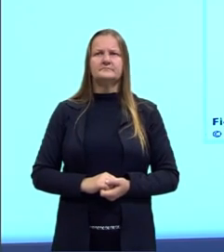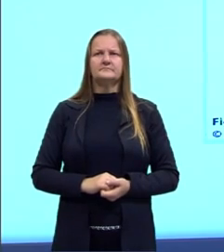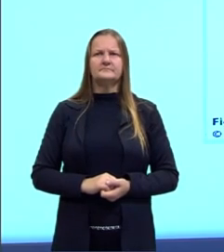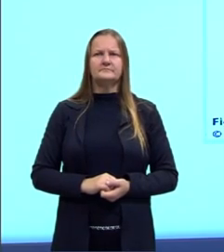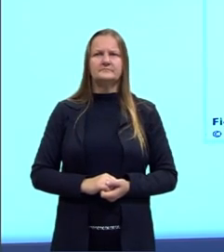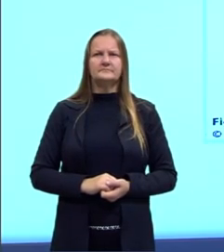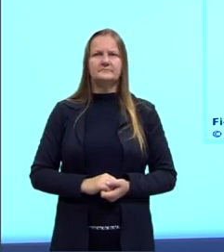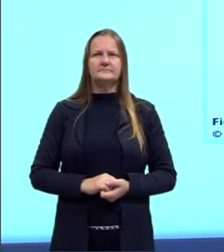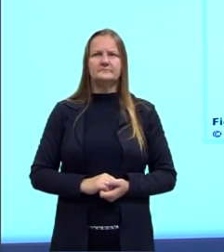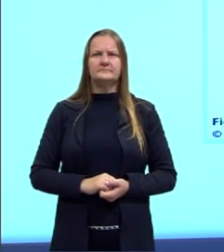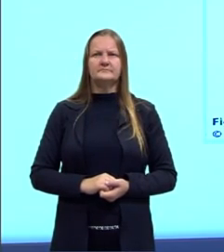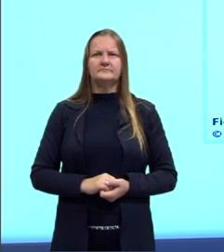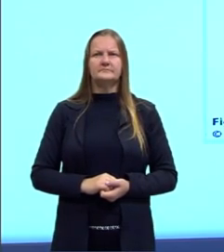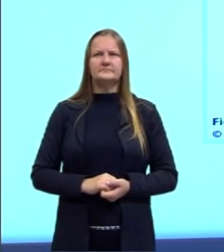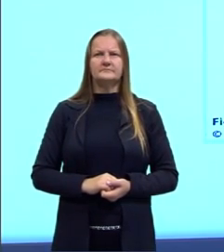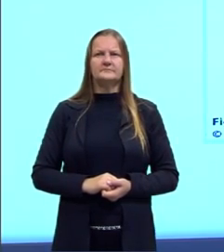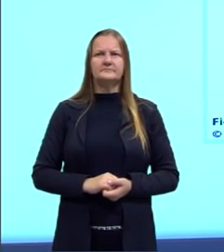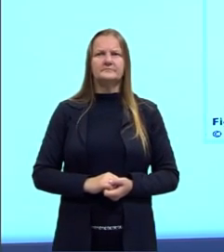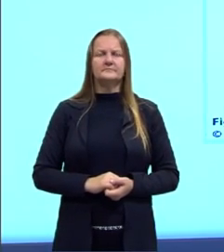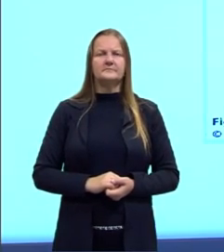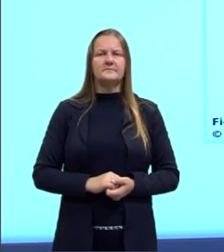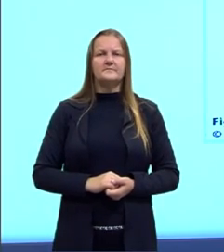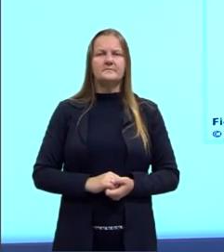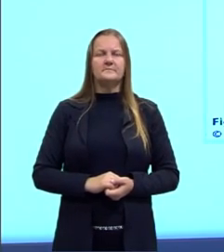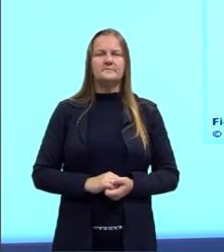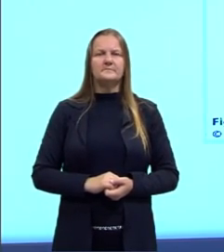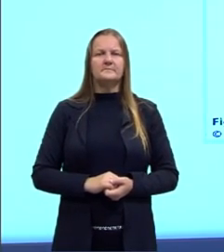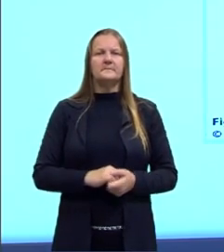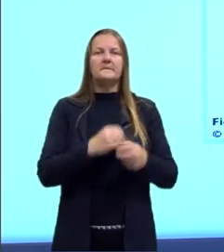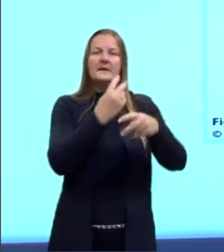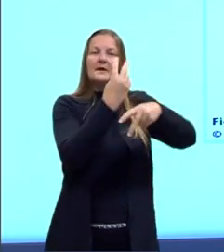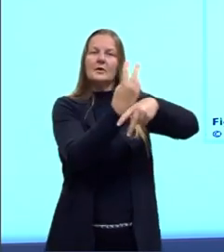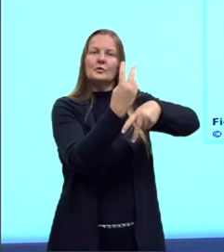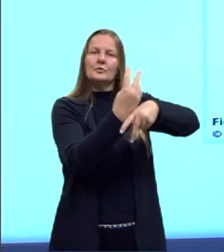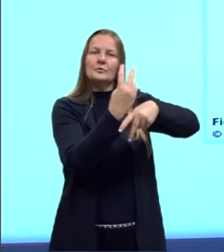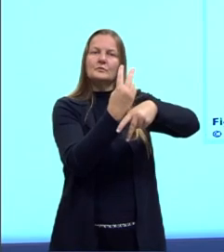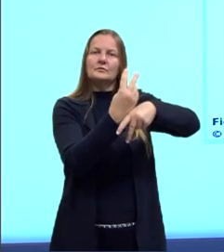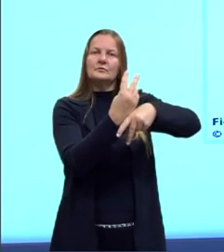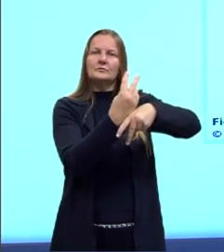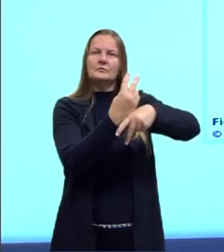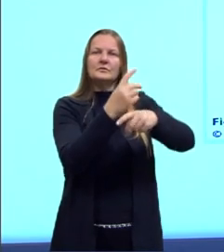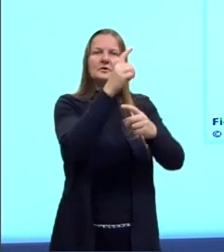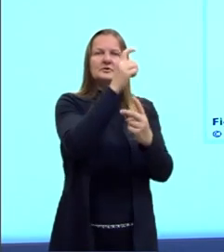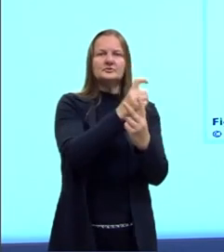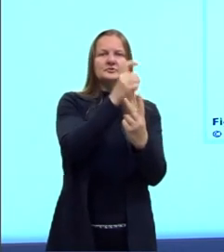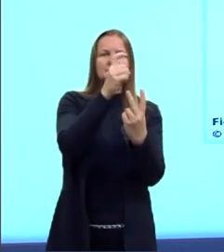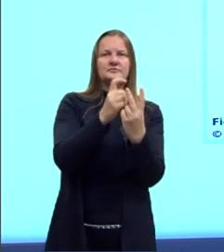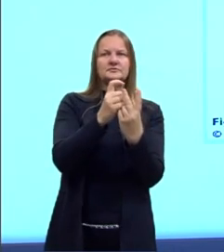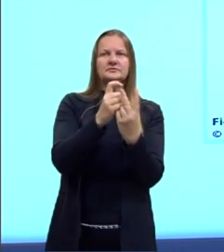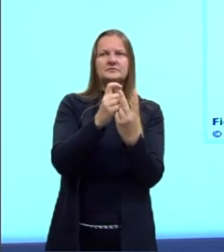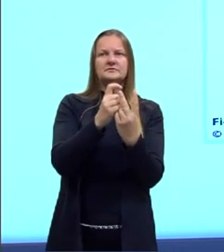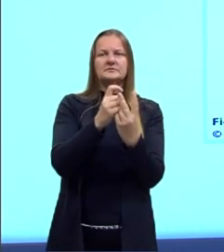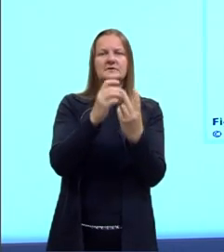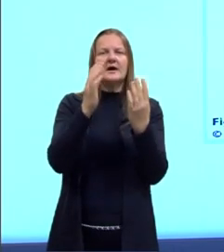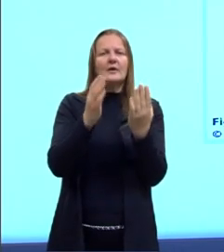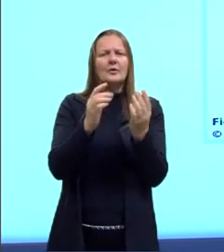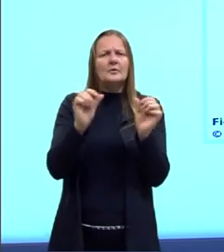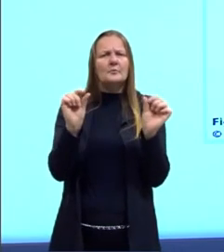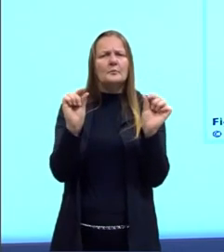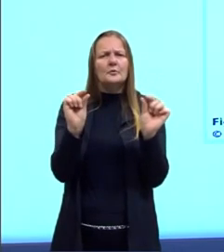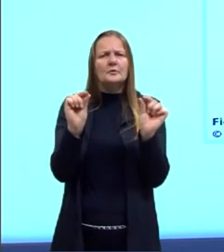pedacinho ali Y no cromossomo Y Então olha o XX e aparece aqui